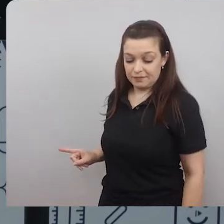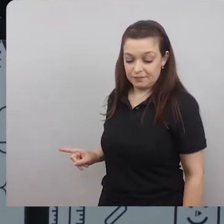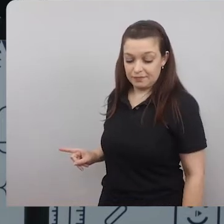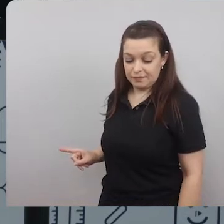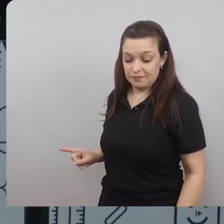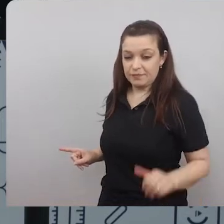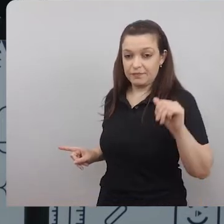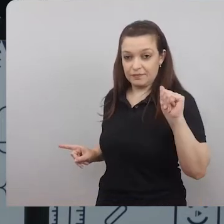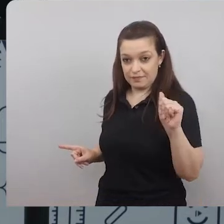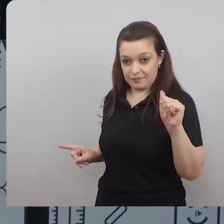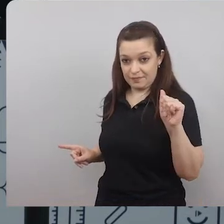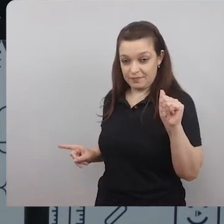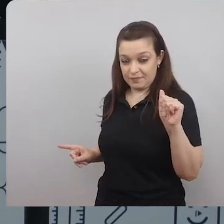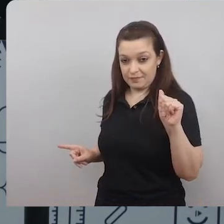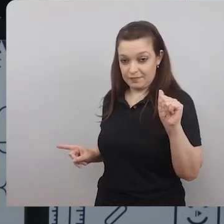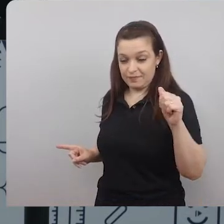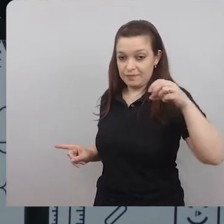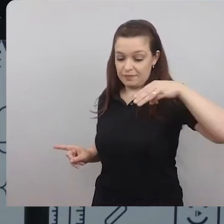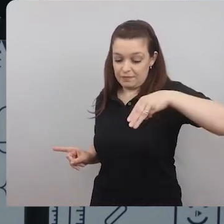Olha só.